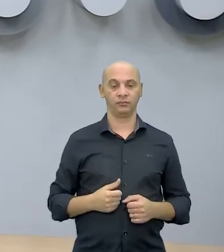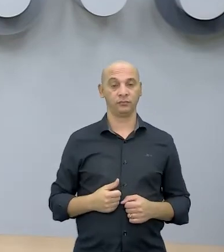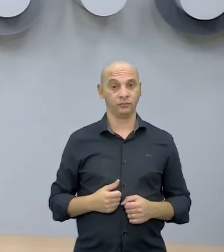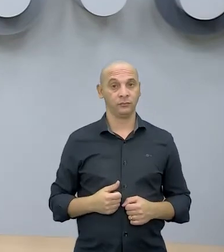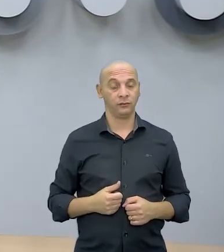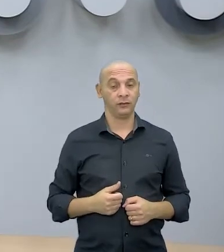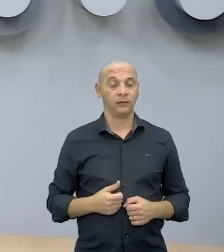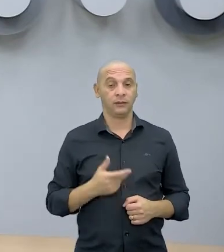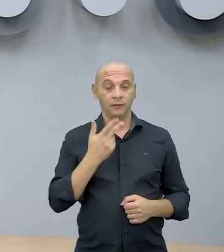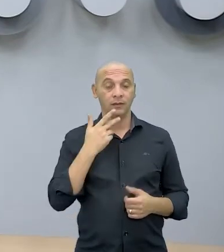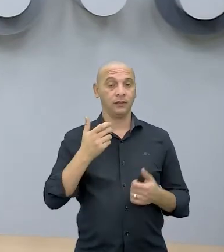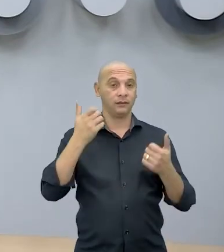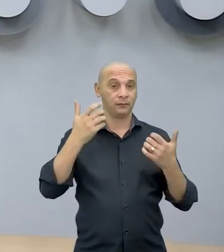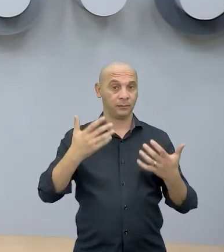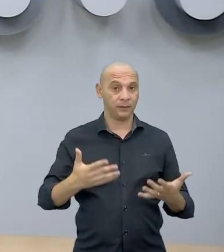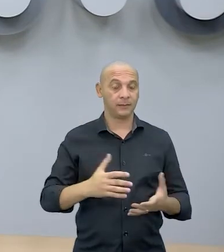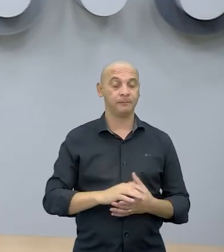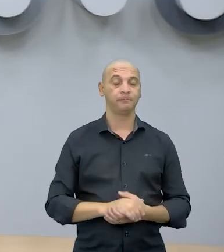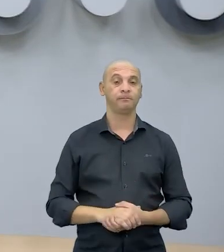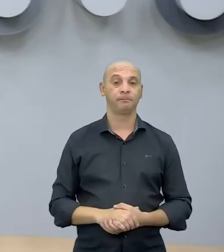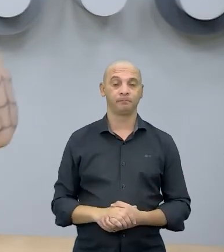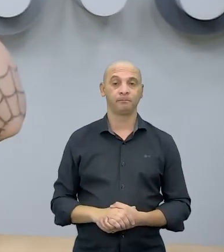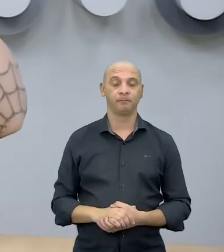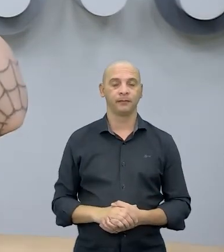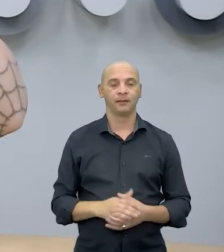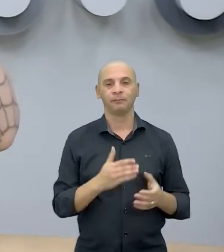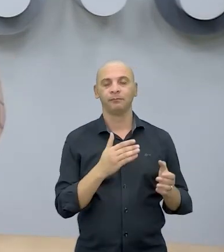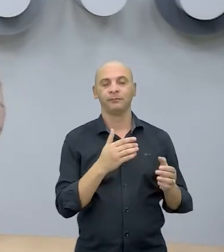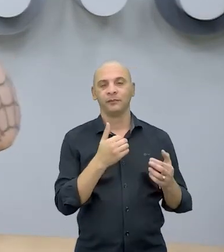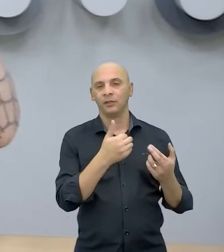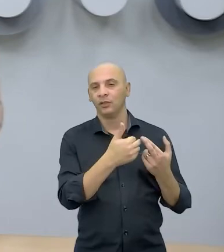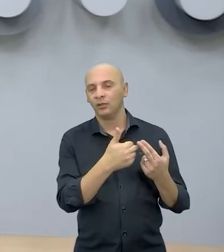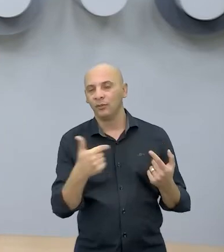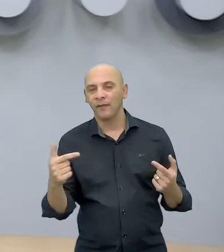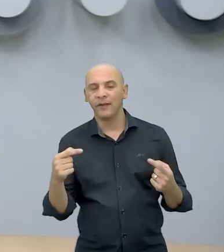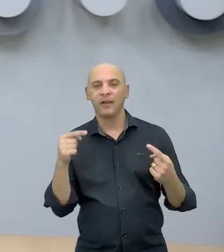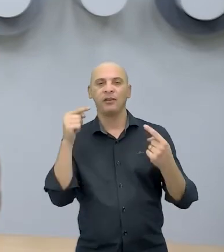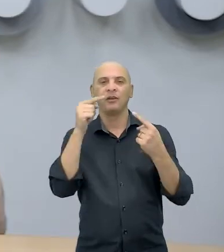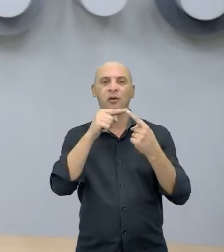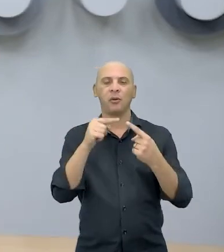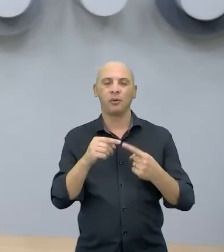a Zuboff diz assim para a gente, esses processos novos que vêm